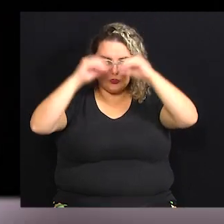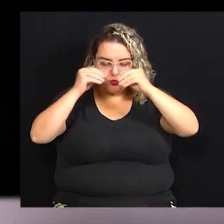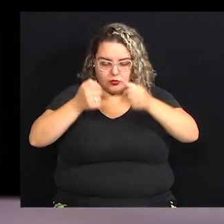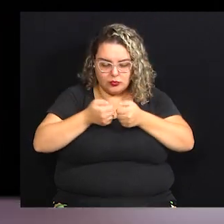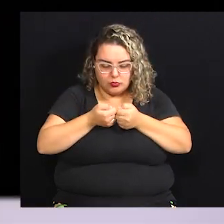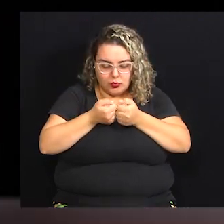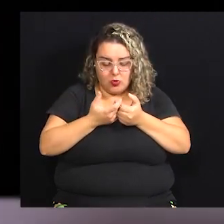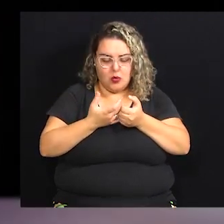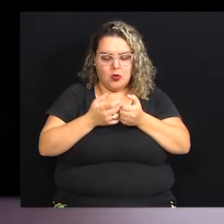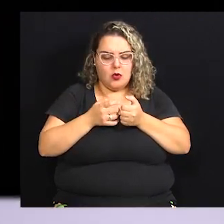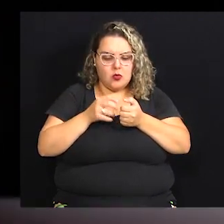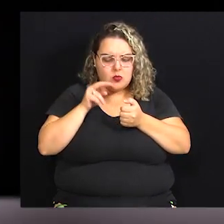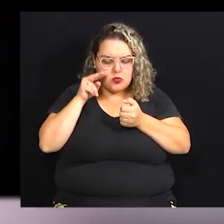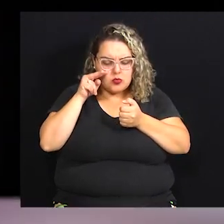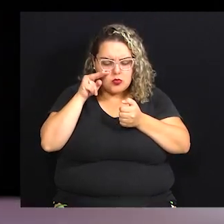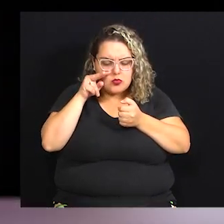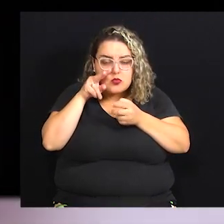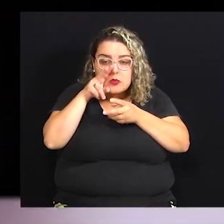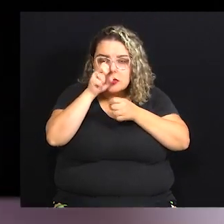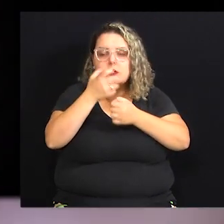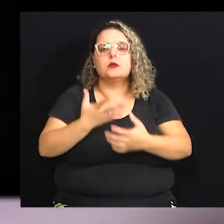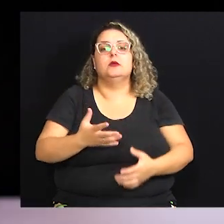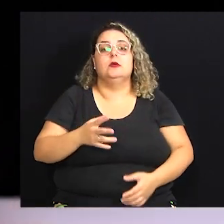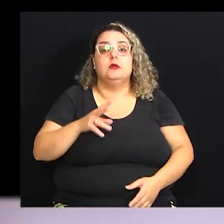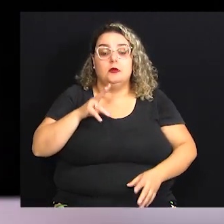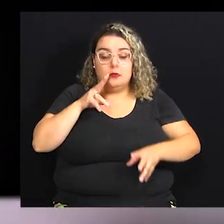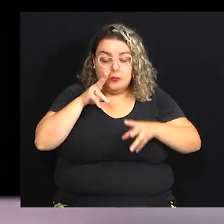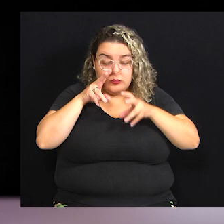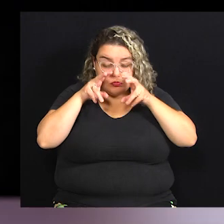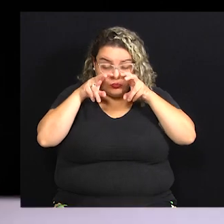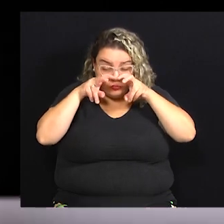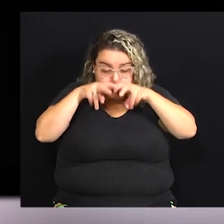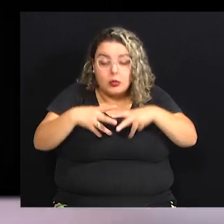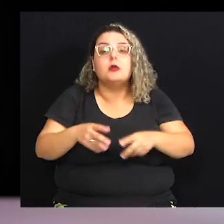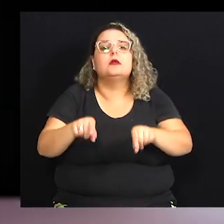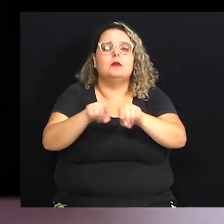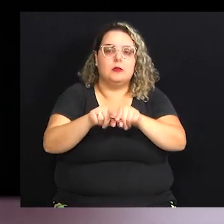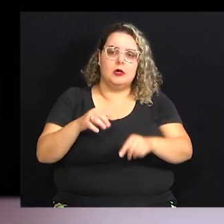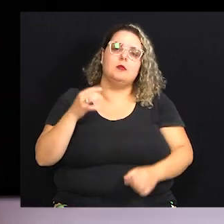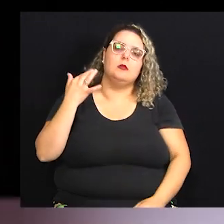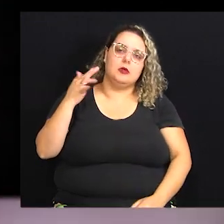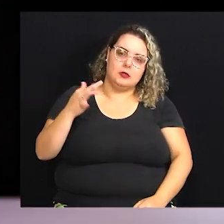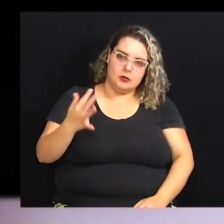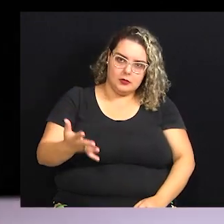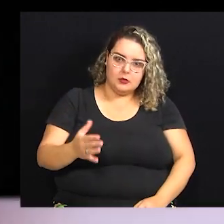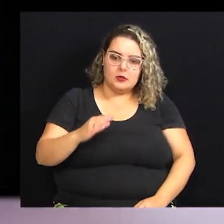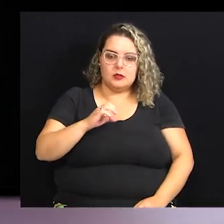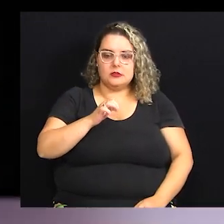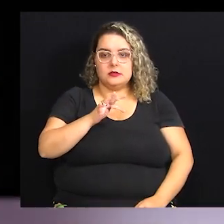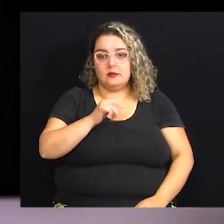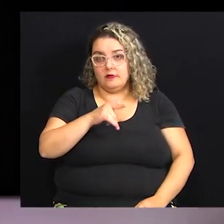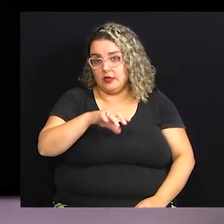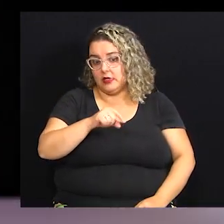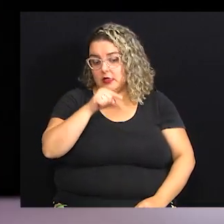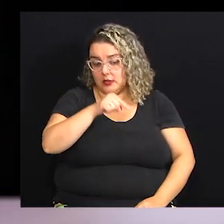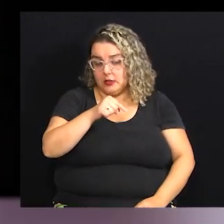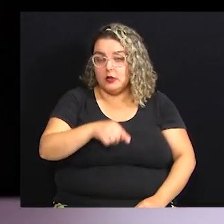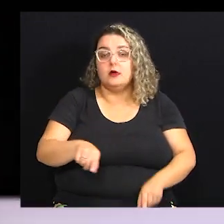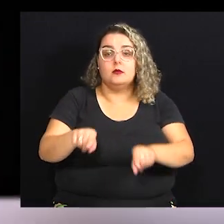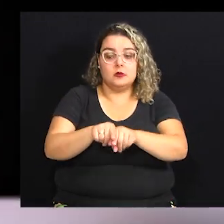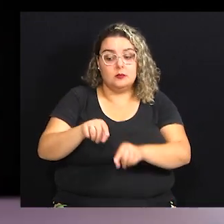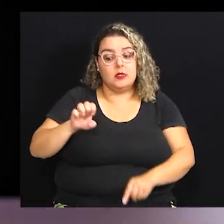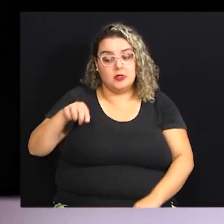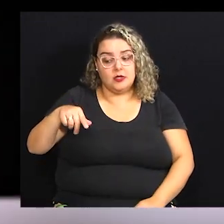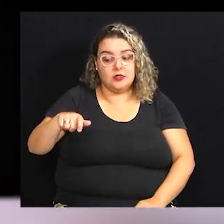no escuro, porque a gente Hum. força muito a vista, e o fato de forçar a vista também é gatilho para dor. Tanto cefaleia tensional,